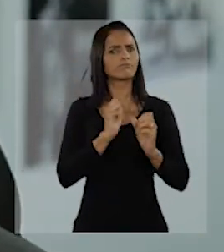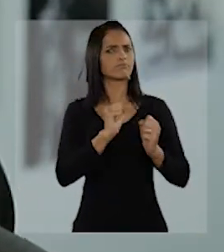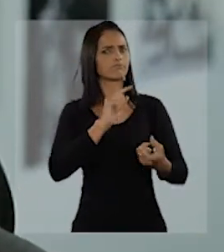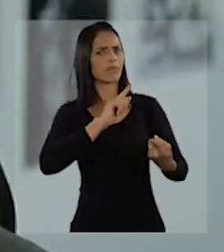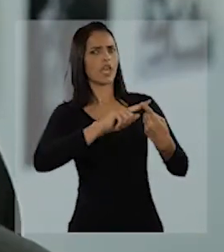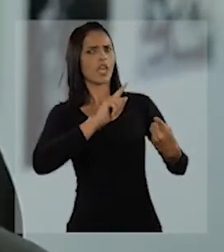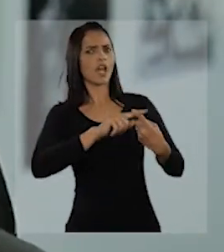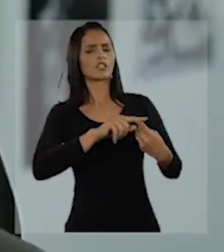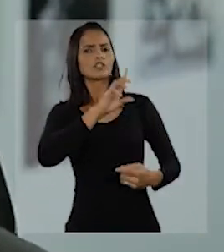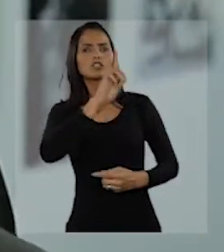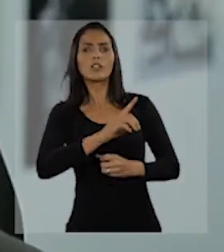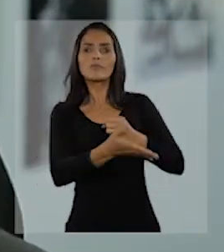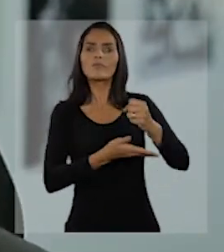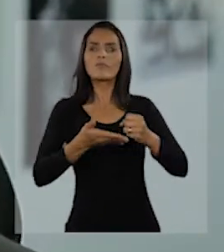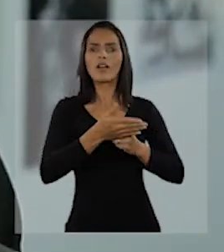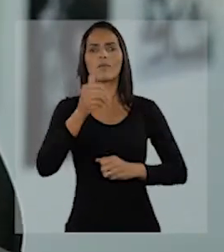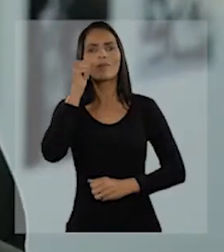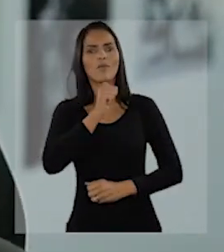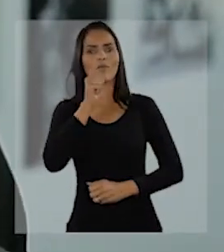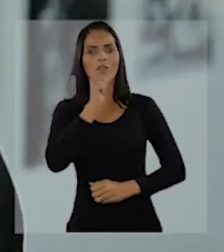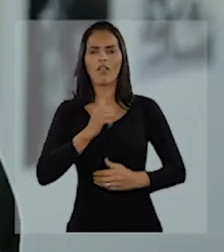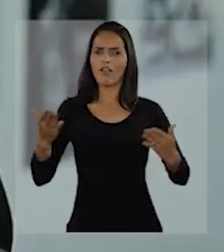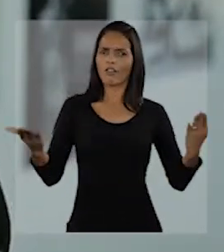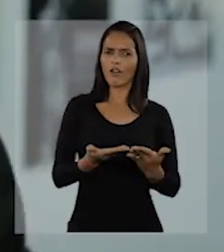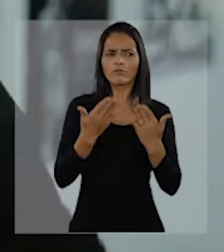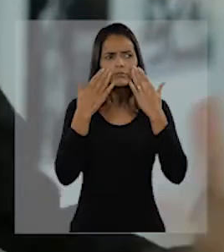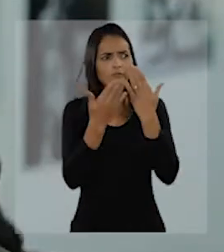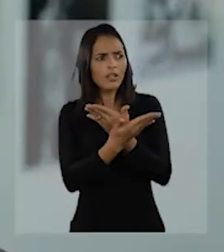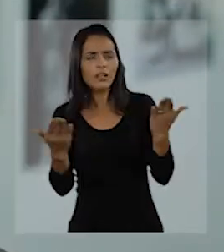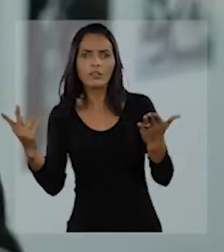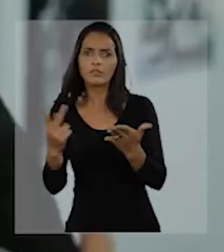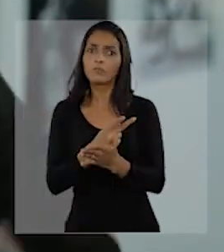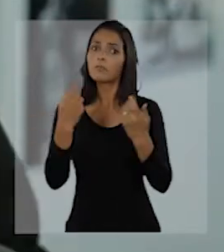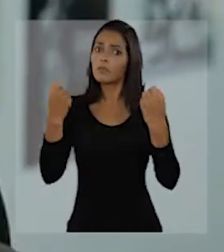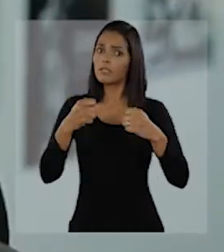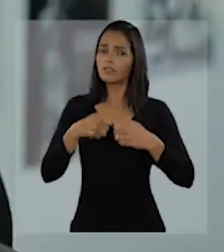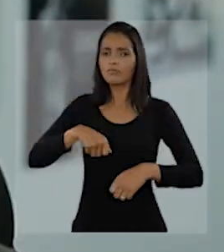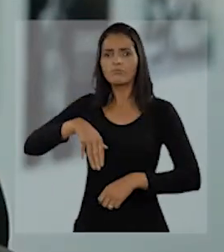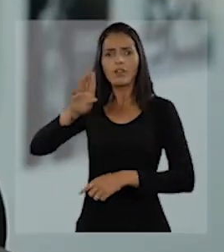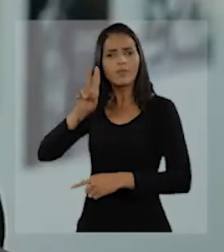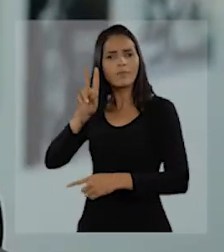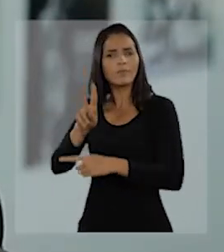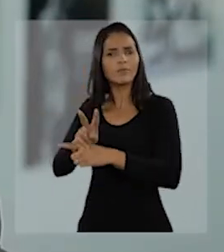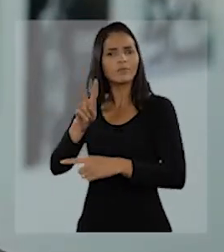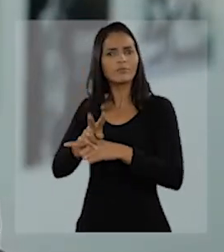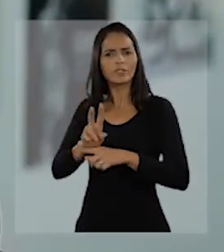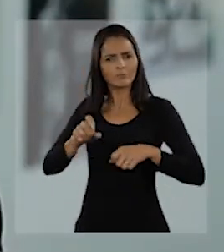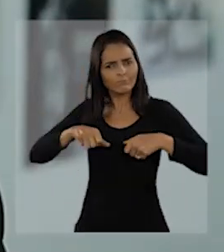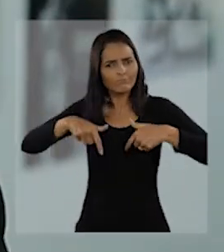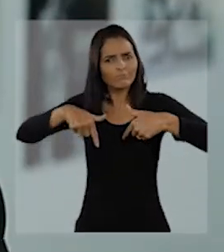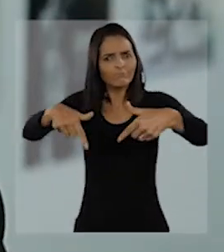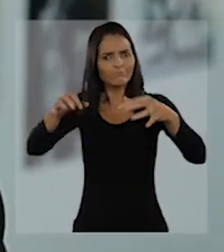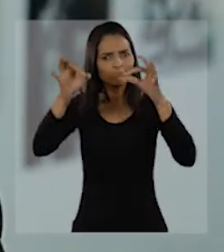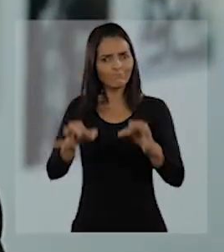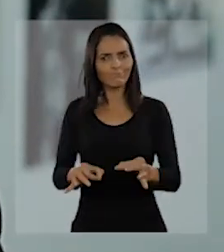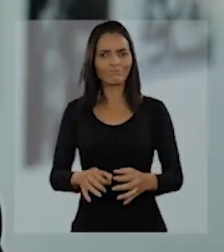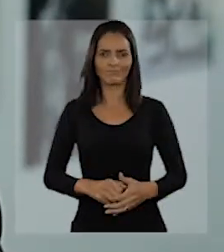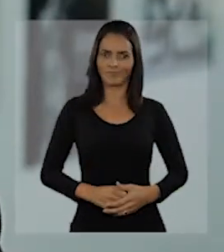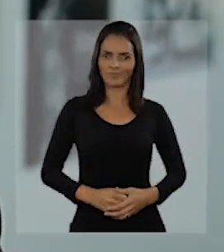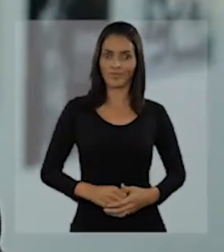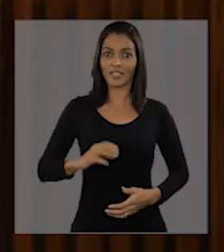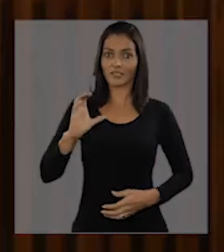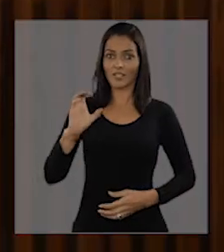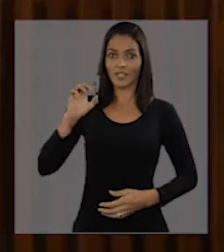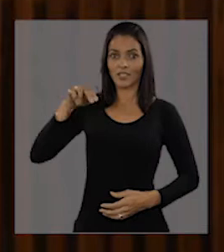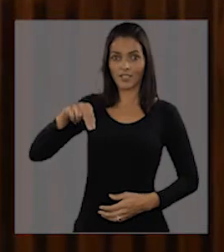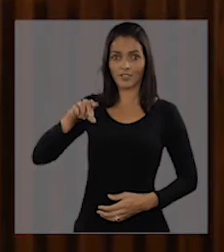grandes ameaças de direitos fundamentais que as mulheres estão aí assistindo e precisando de maior proteção e de um embate mais